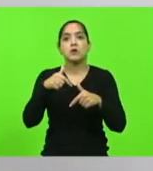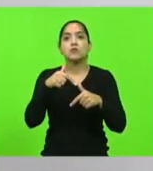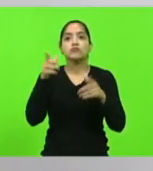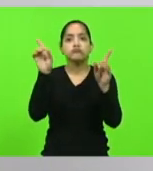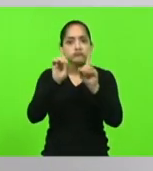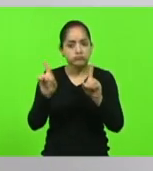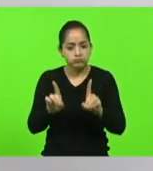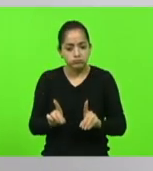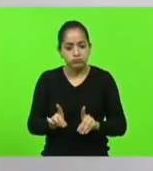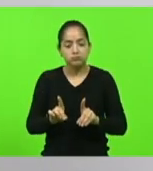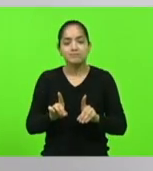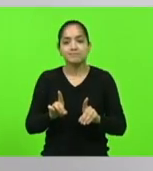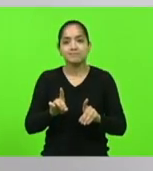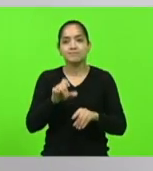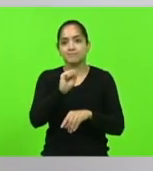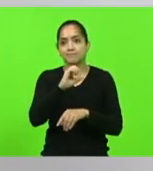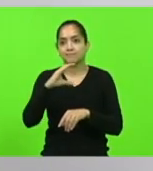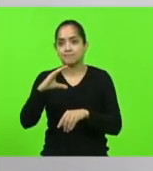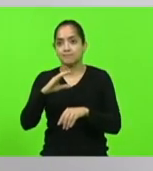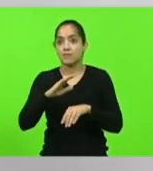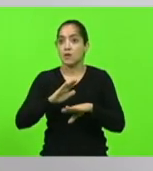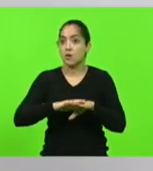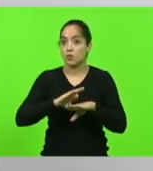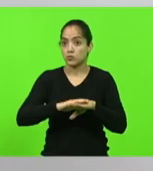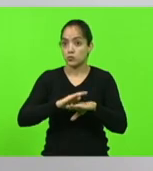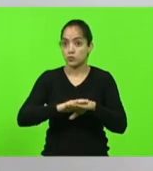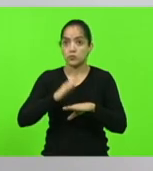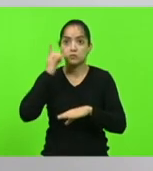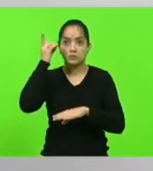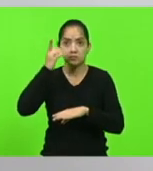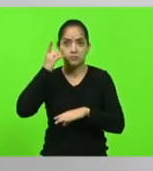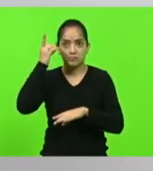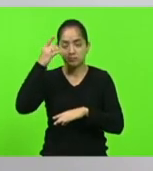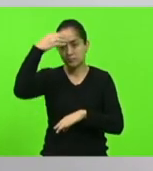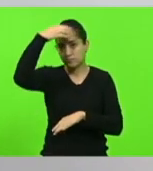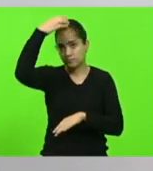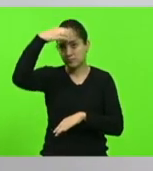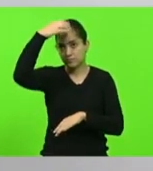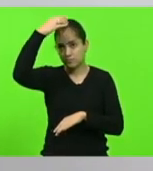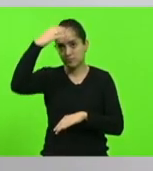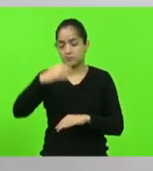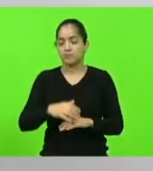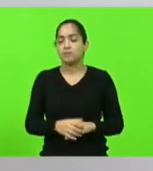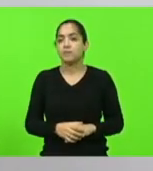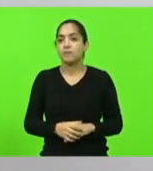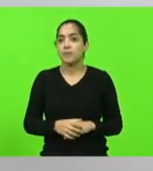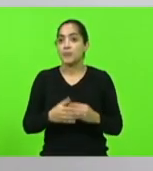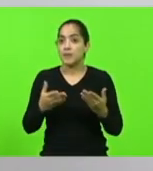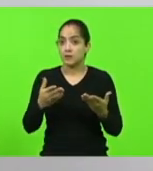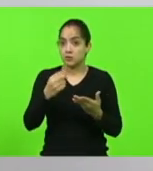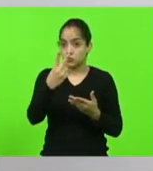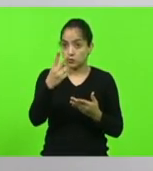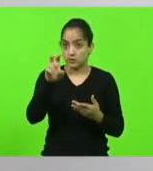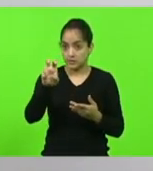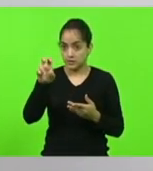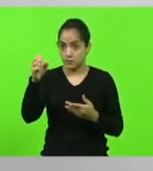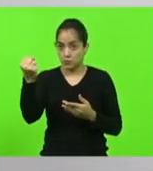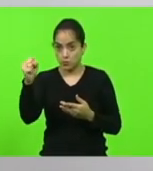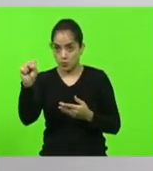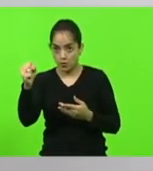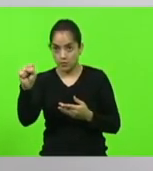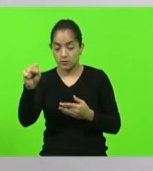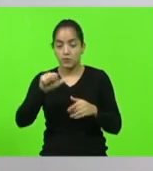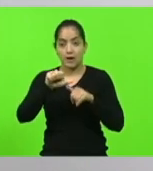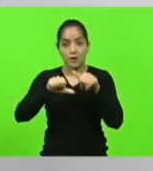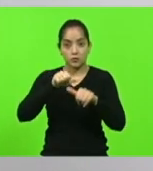âmbito do Estado de Santa Catarina autor Deputado Coronel Mocellin já o 258 2020